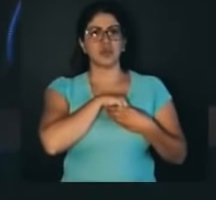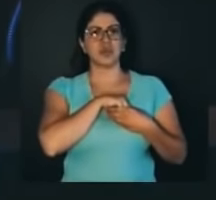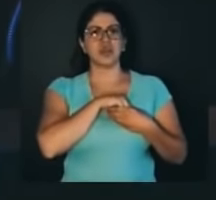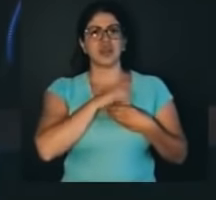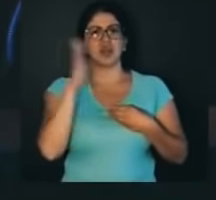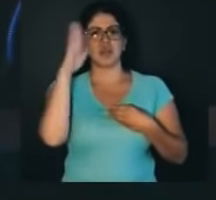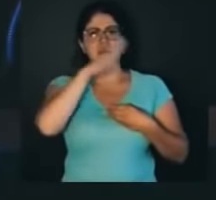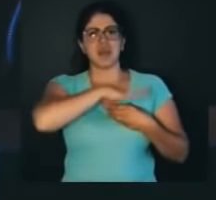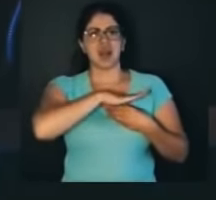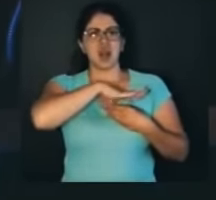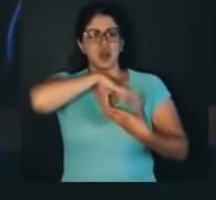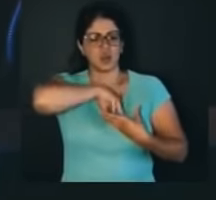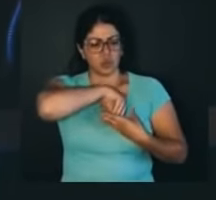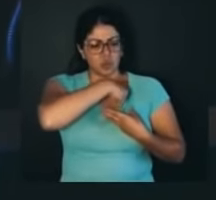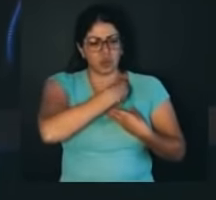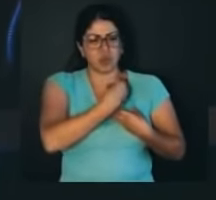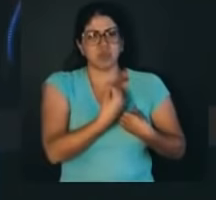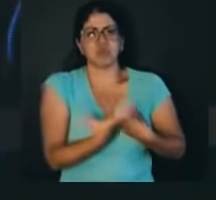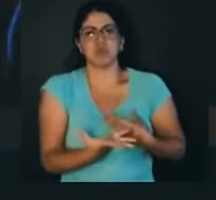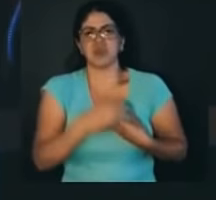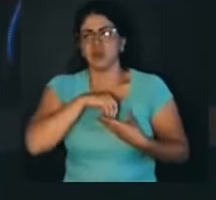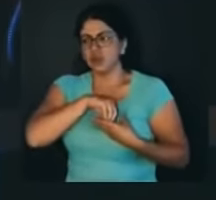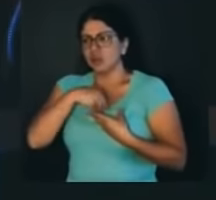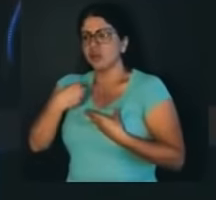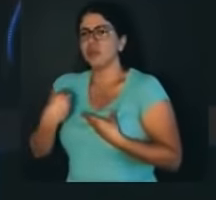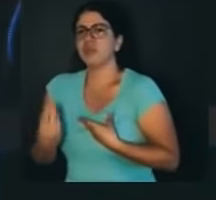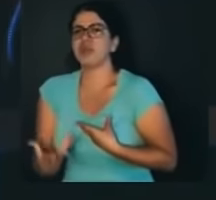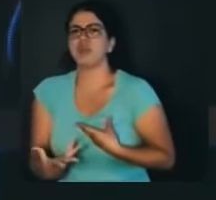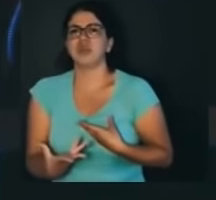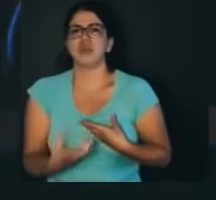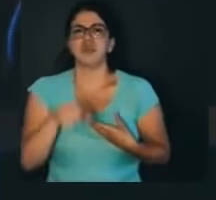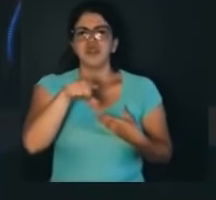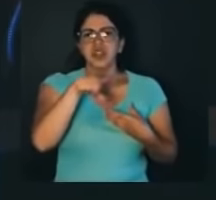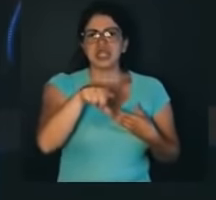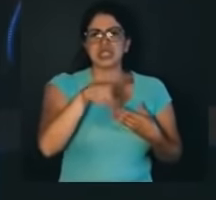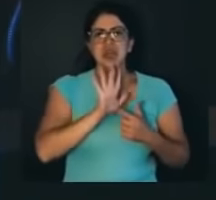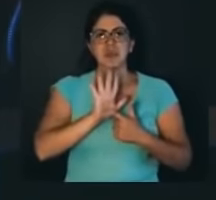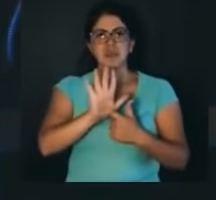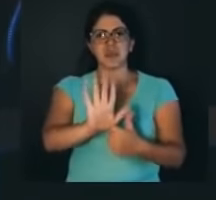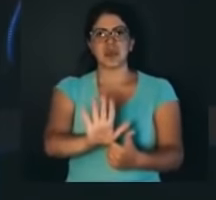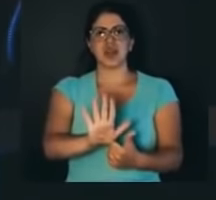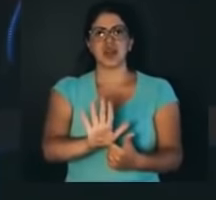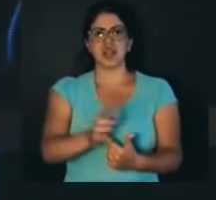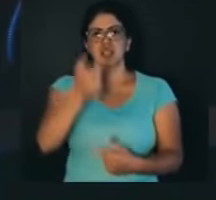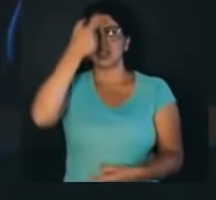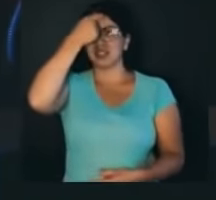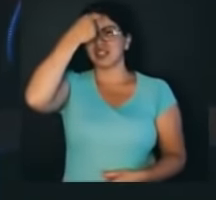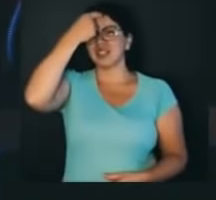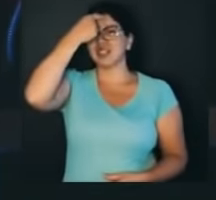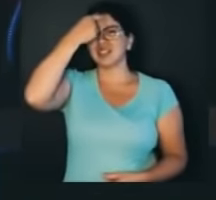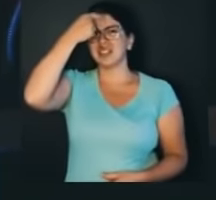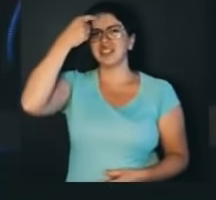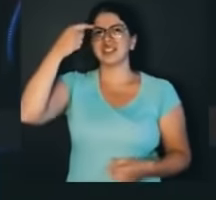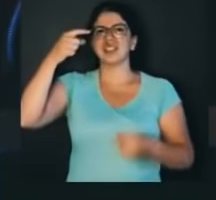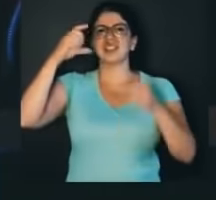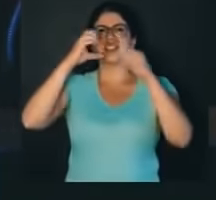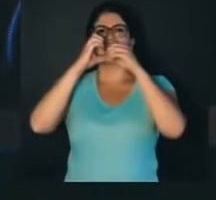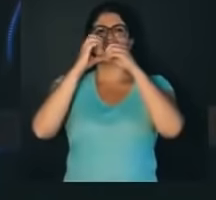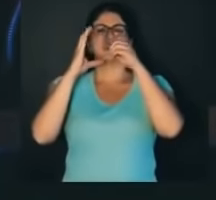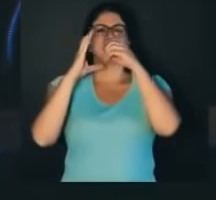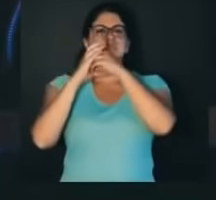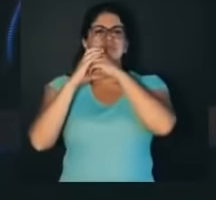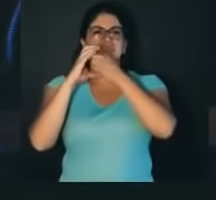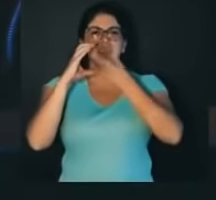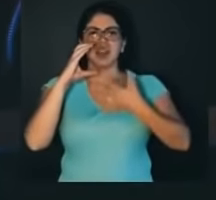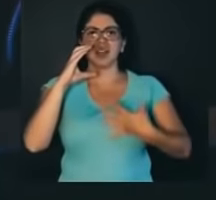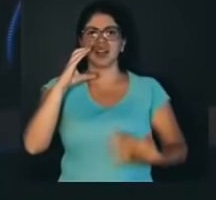Você está mostrando que você não tem o caráter de Cristo. Então volte-se para a cruz você também.